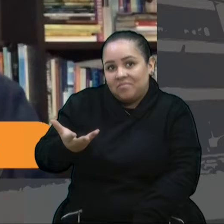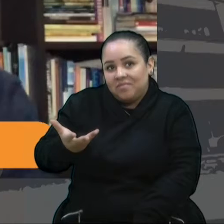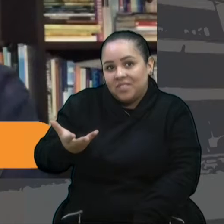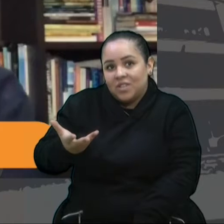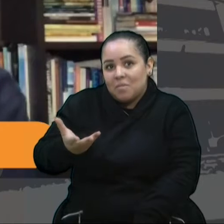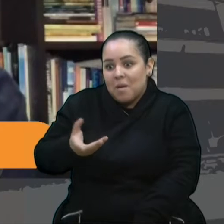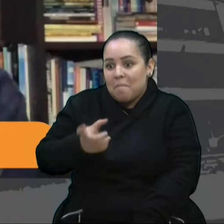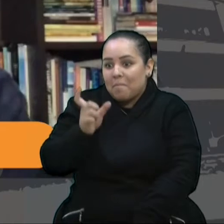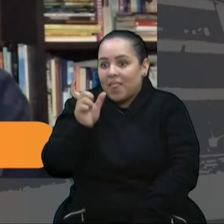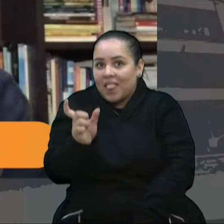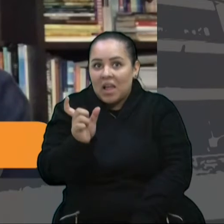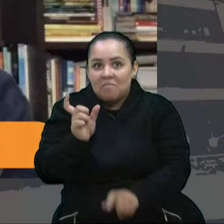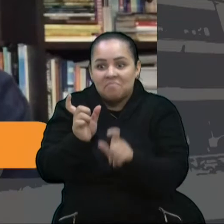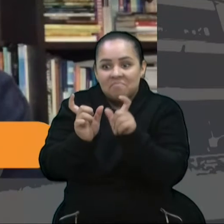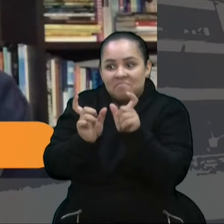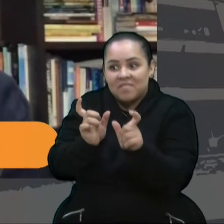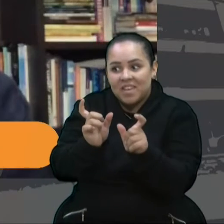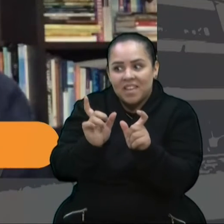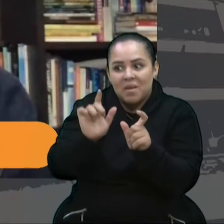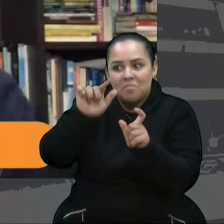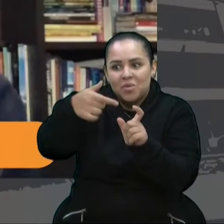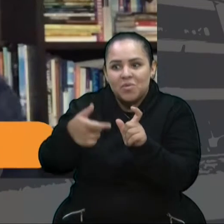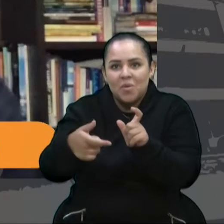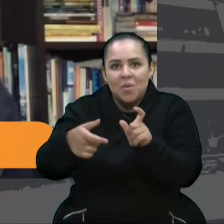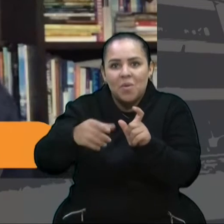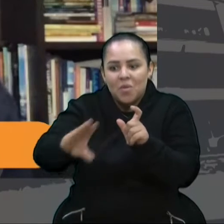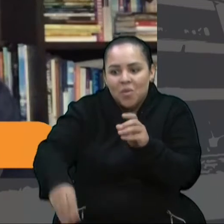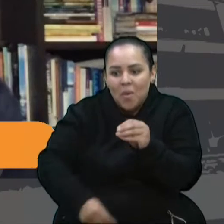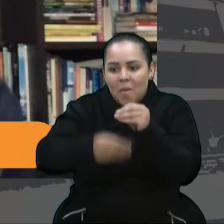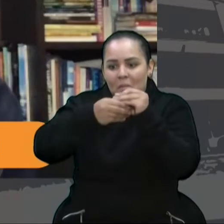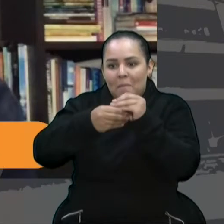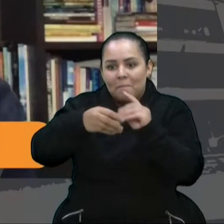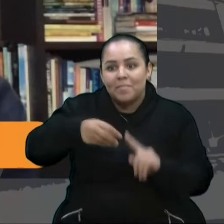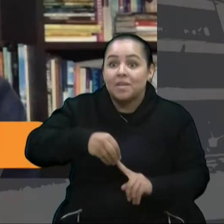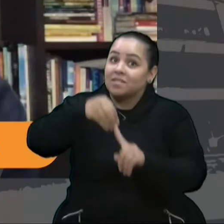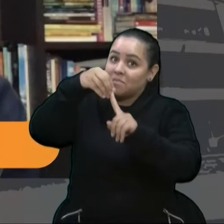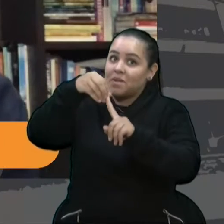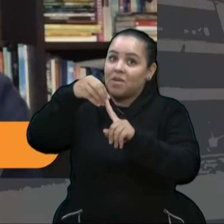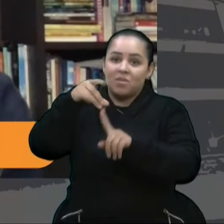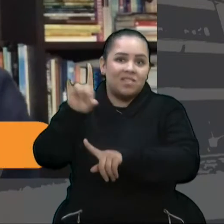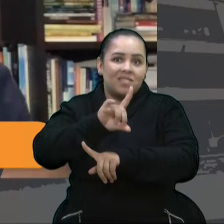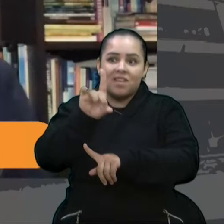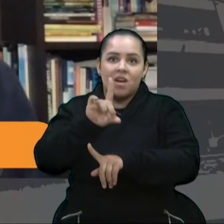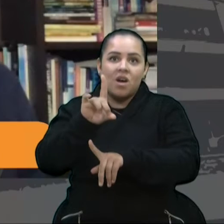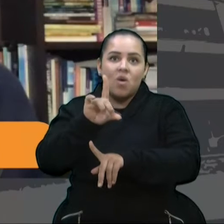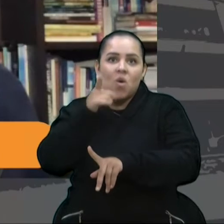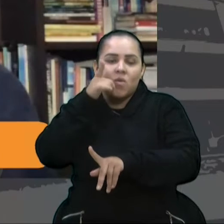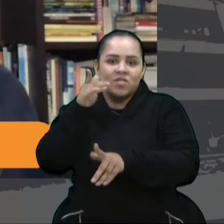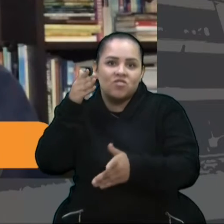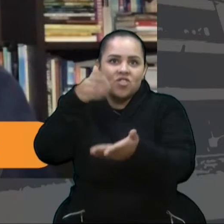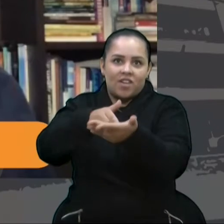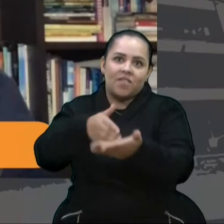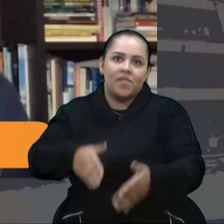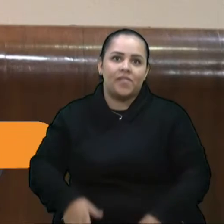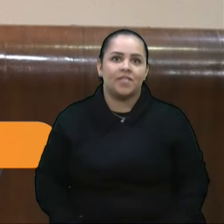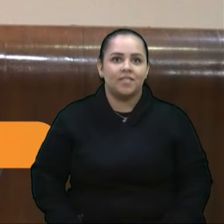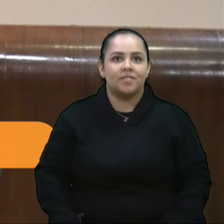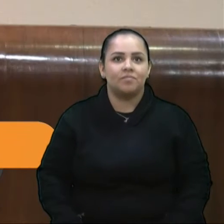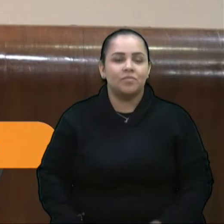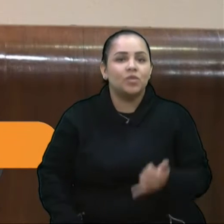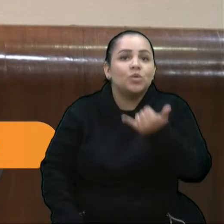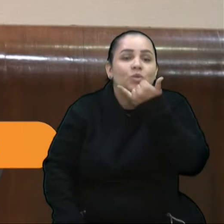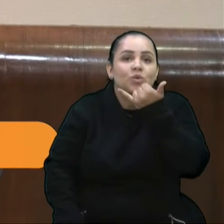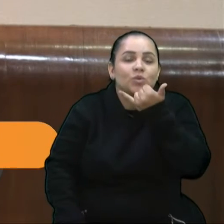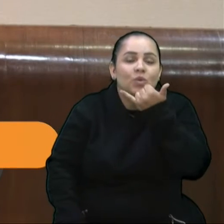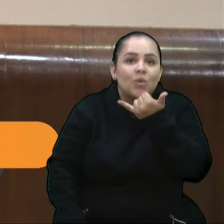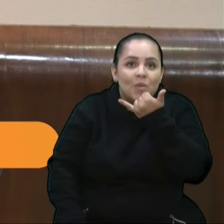subordinada, depois é que vem a oração principal, mas não deixam chegar à oração principal. Sim. Né? Alexandre, desculpa te